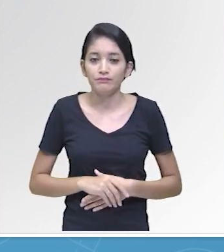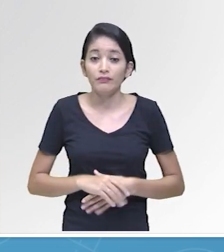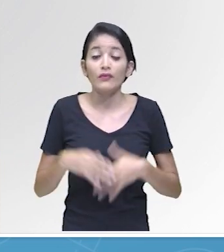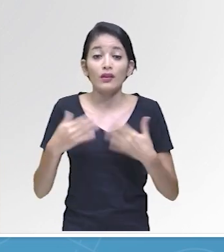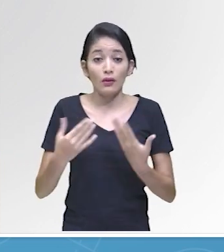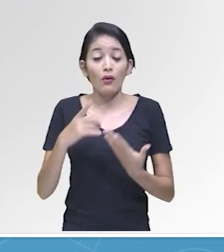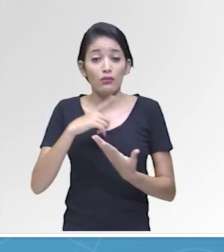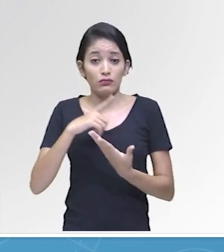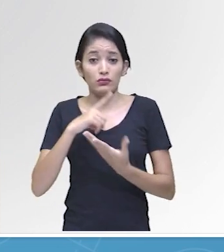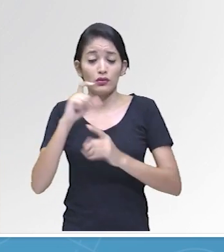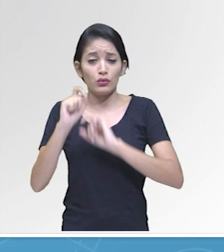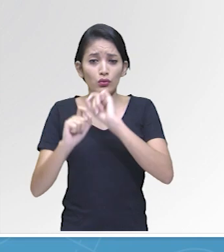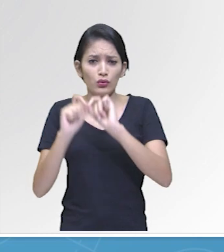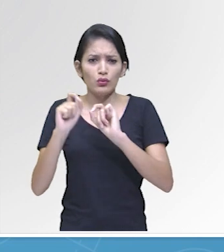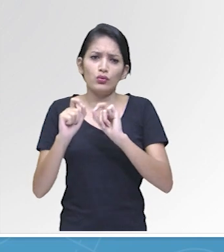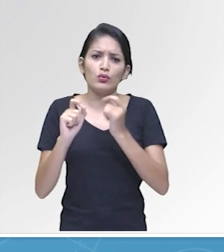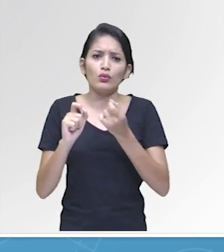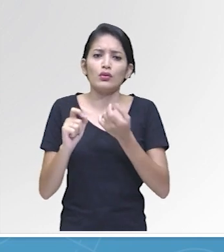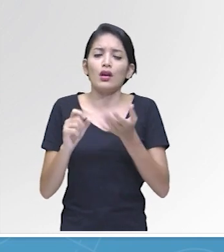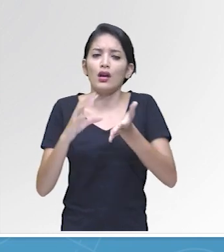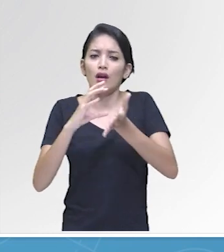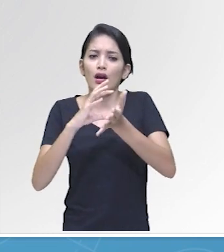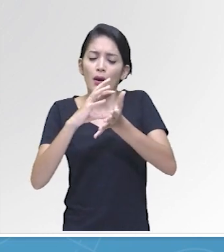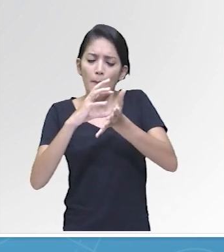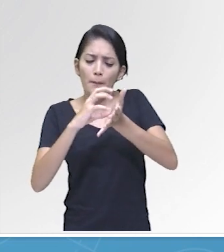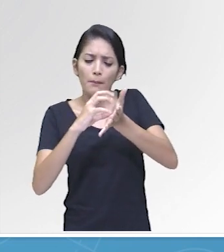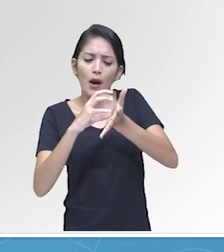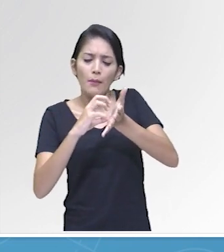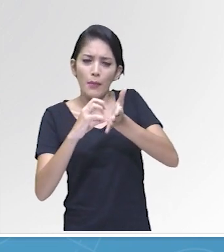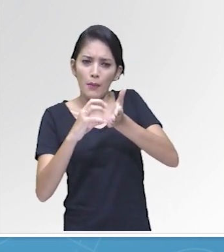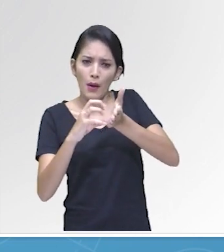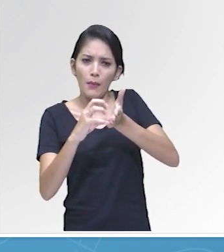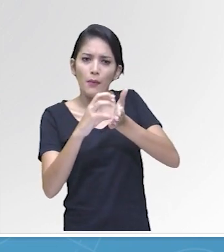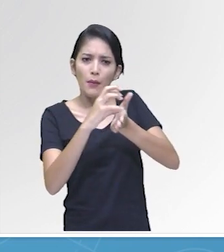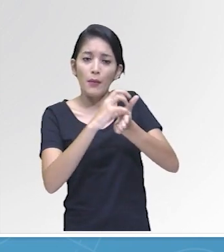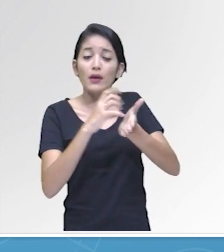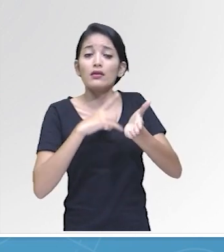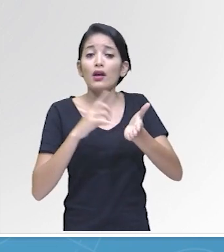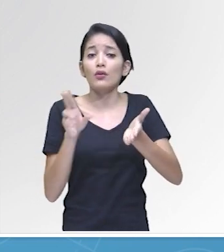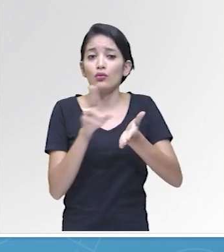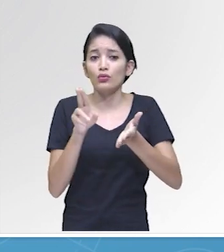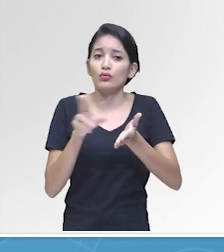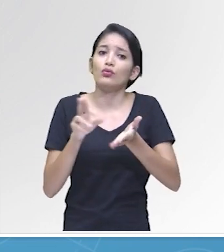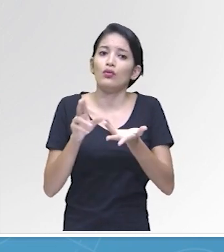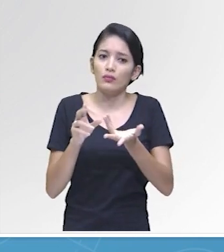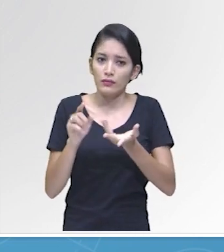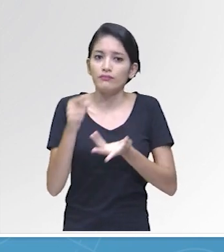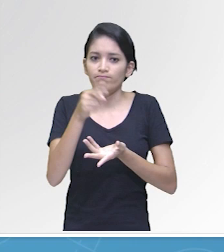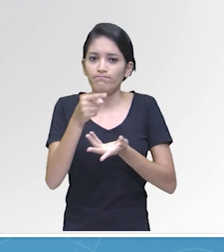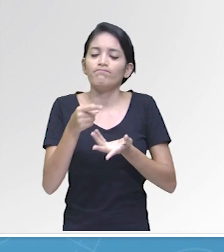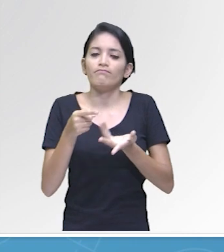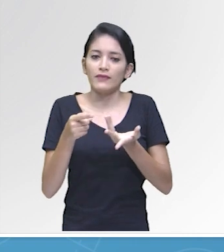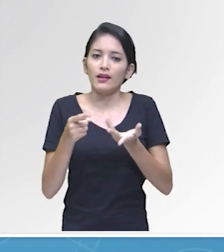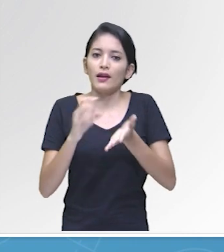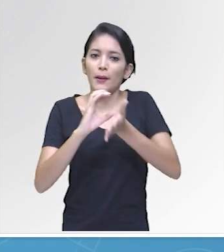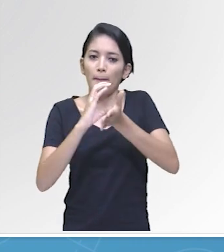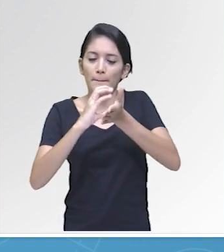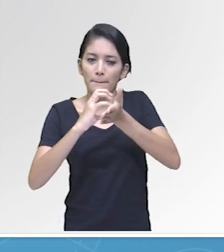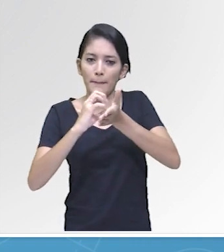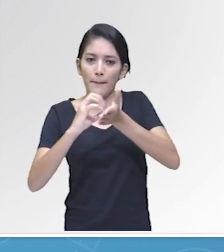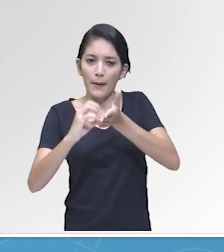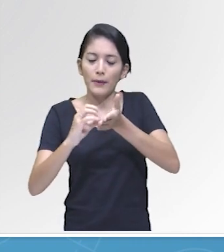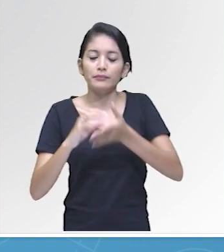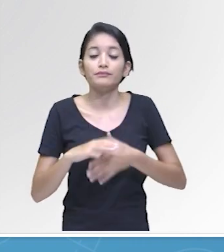ele tem esse ribossomo aderido à parede dele, ele recebe o nome de retículo endoplasmático rugoso.